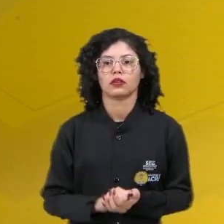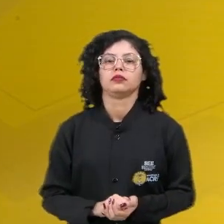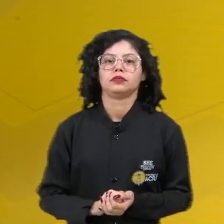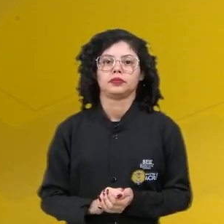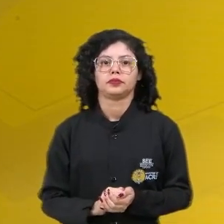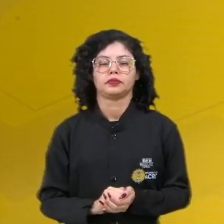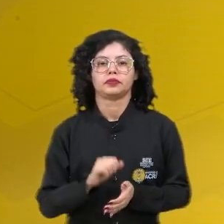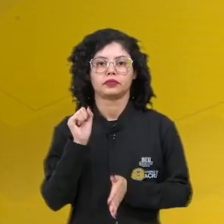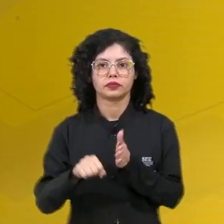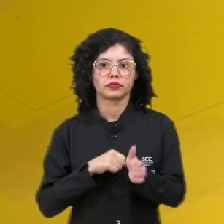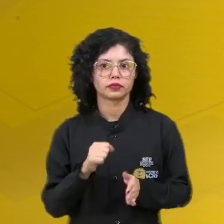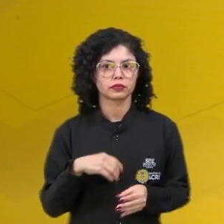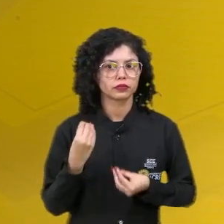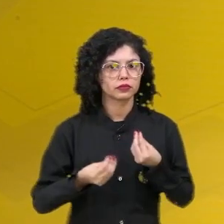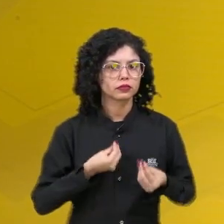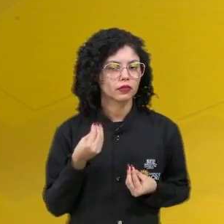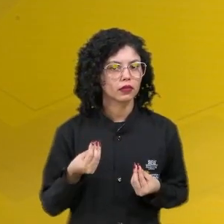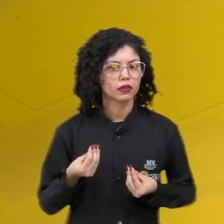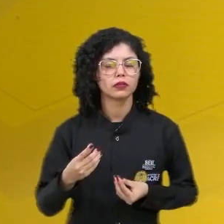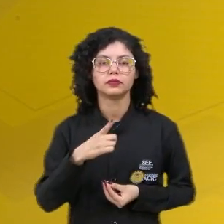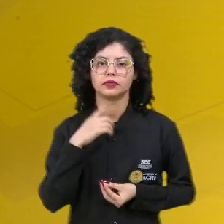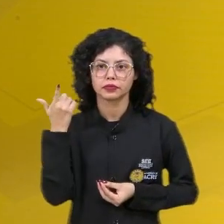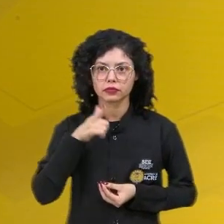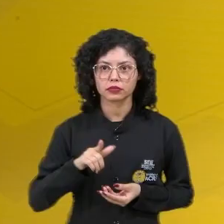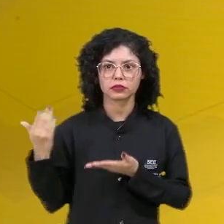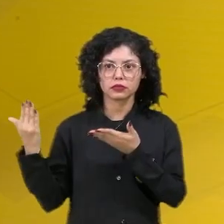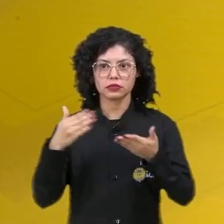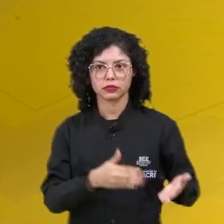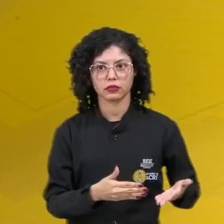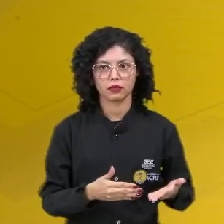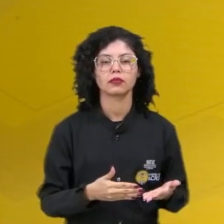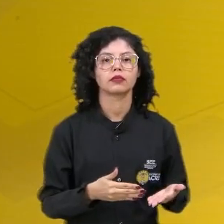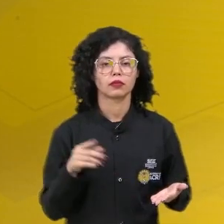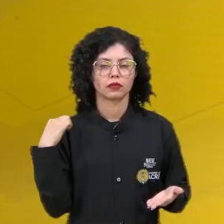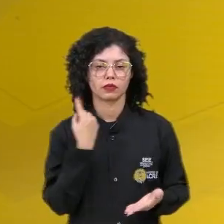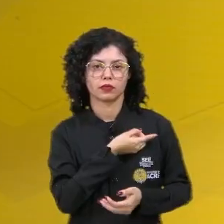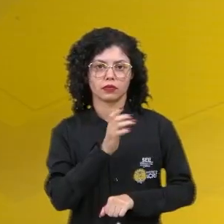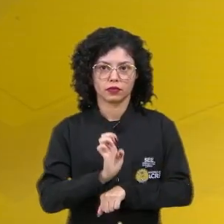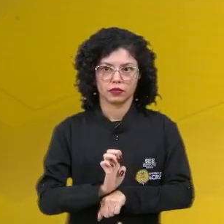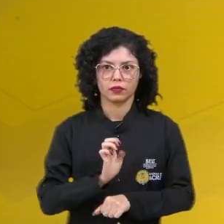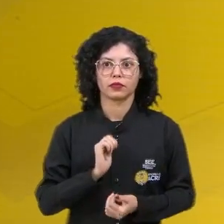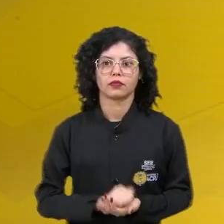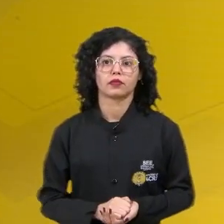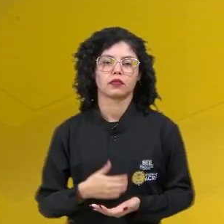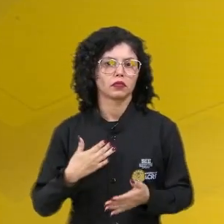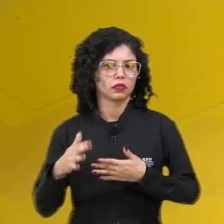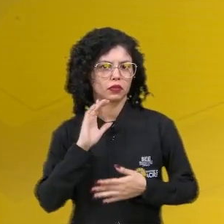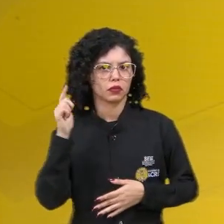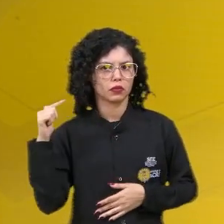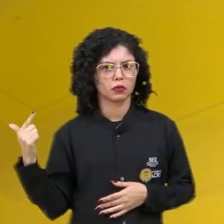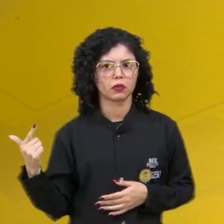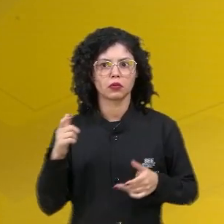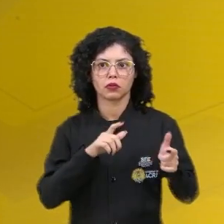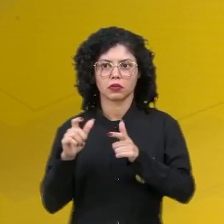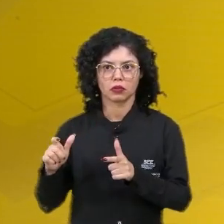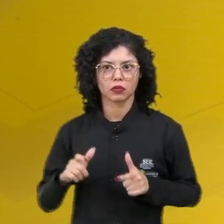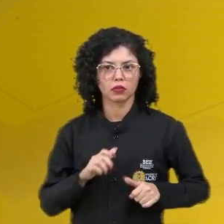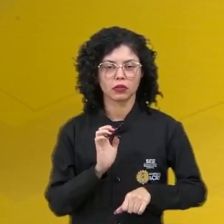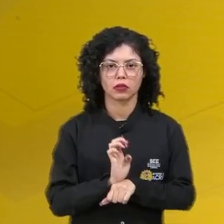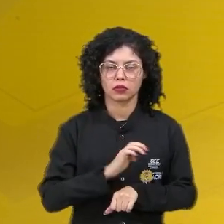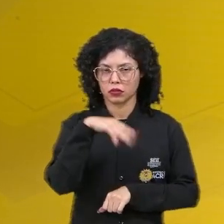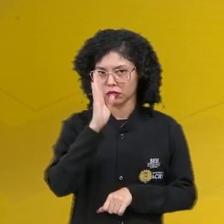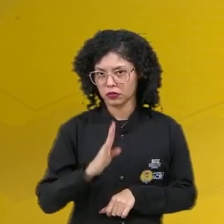as mercadorias? Como que uma mercadoria consegue chegar até aqui ao nosso estado ou em qualquer outro estado do Brasil? Quais são